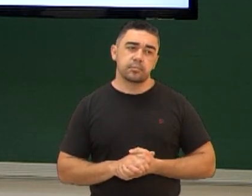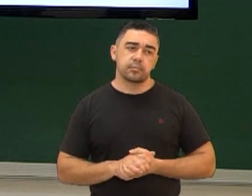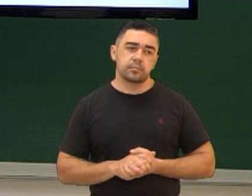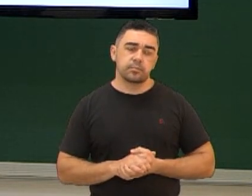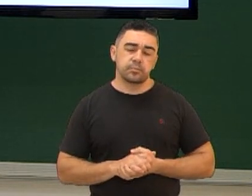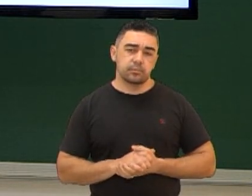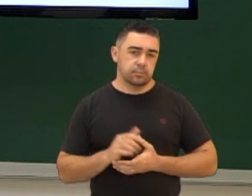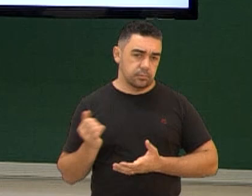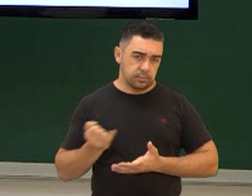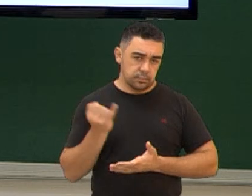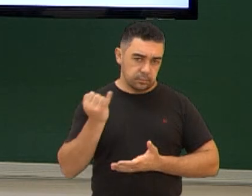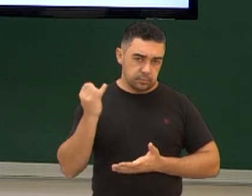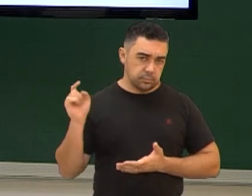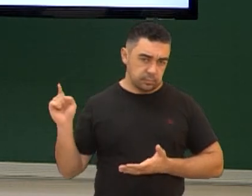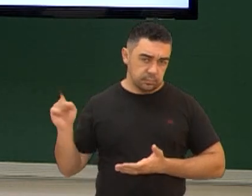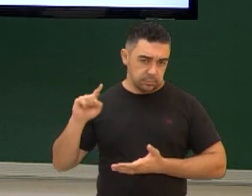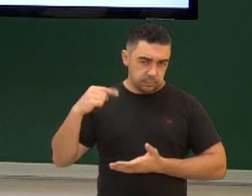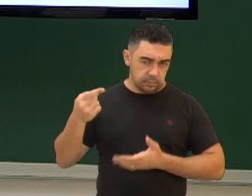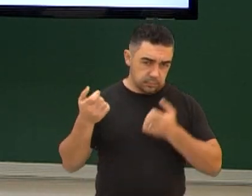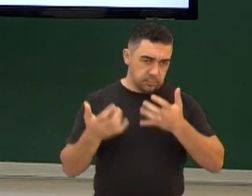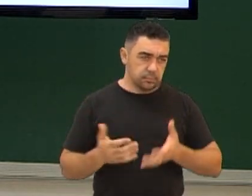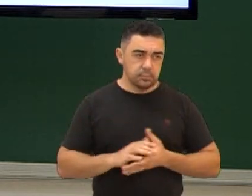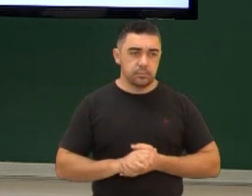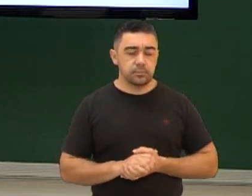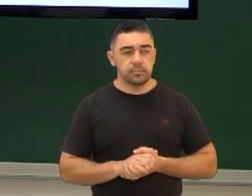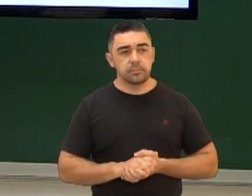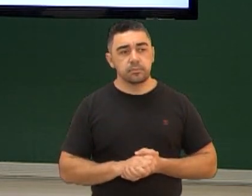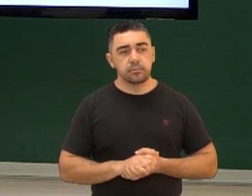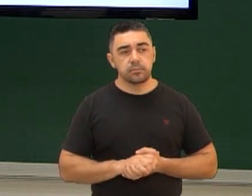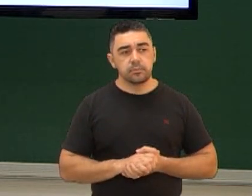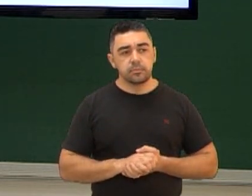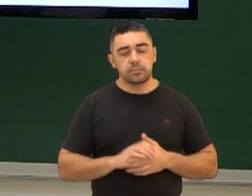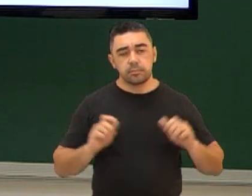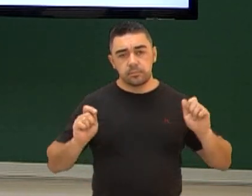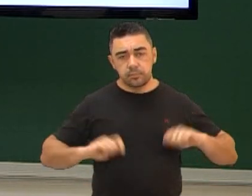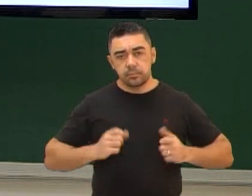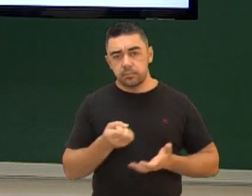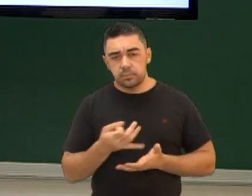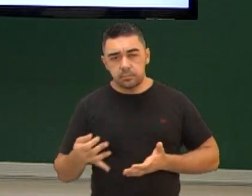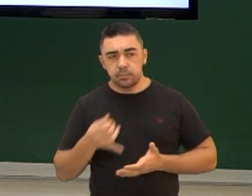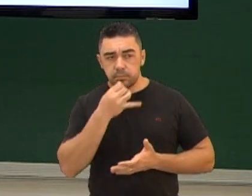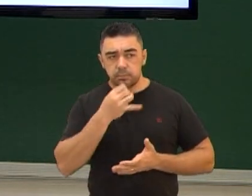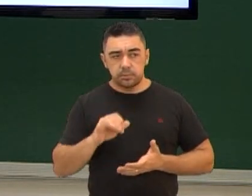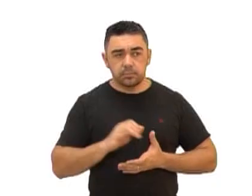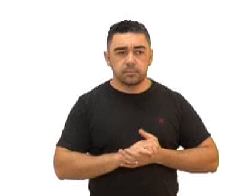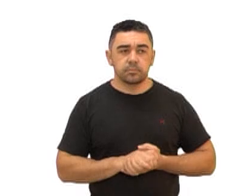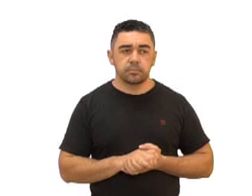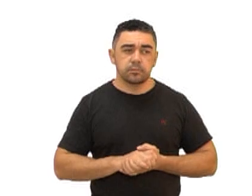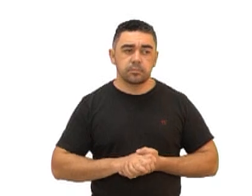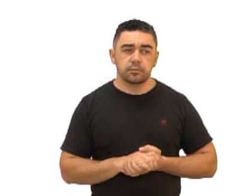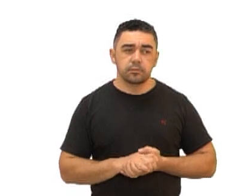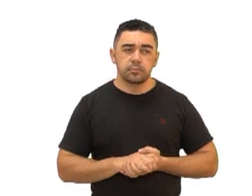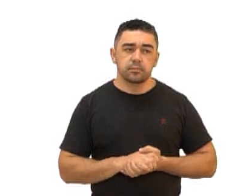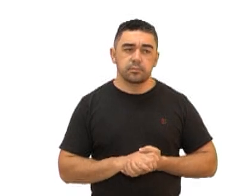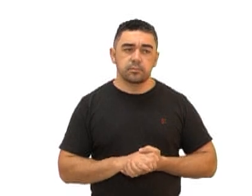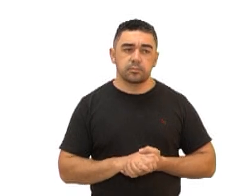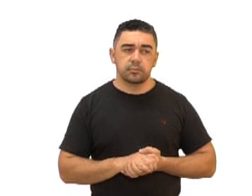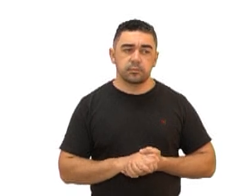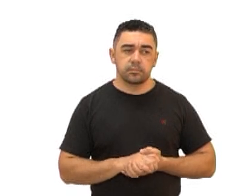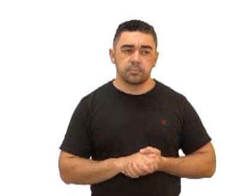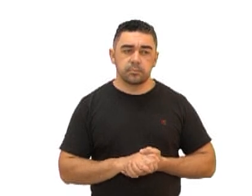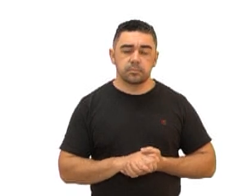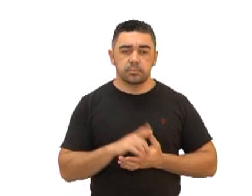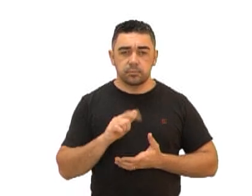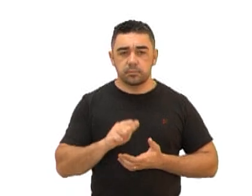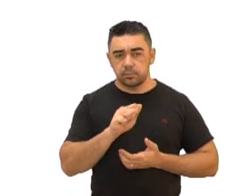Uma coisa importante... depois eu falo sobre isso, vamos lá. Então, olha só, permissividade elétrica. Então, a permissividade elétrica